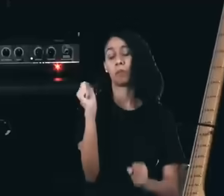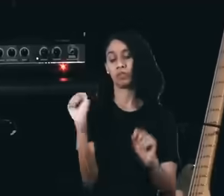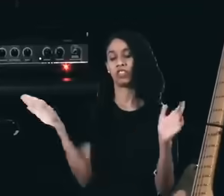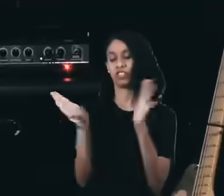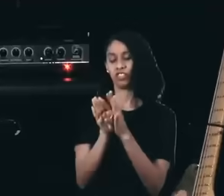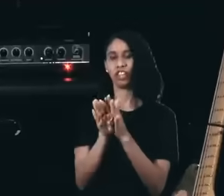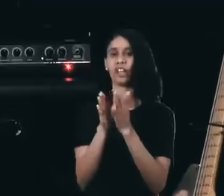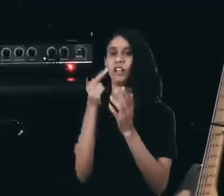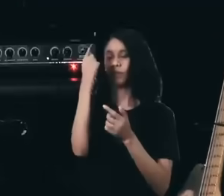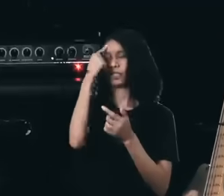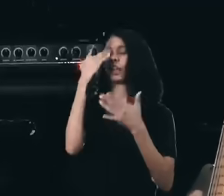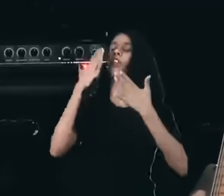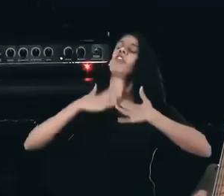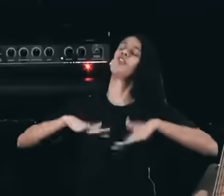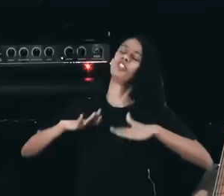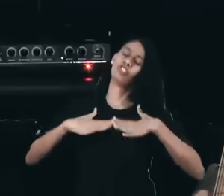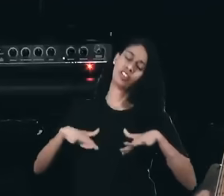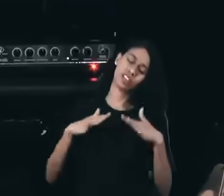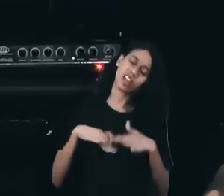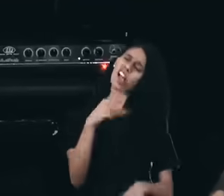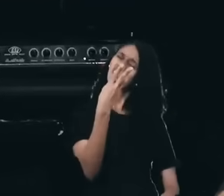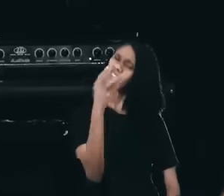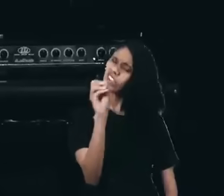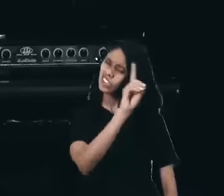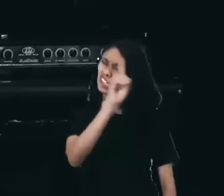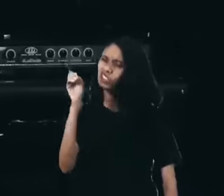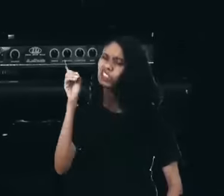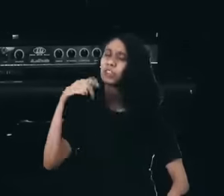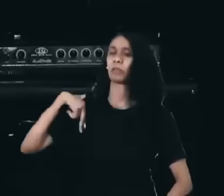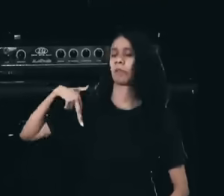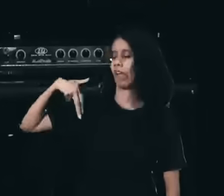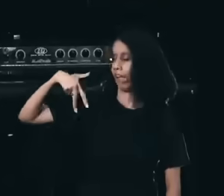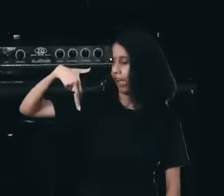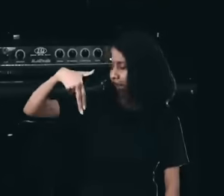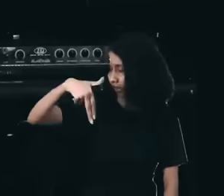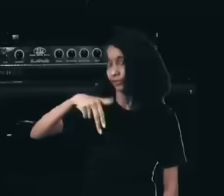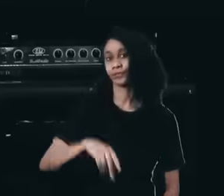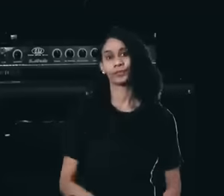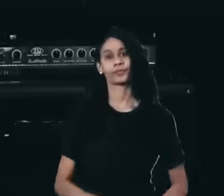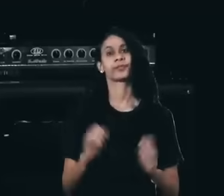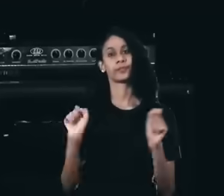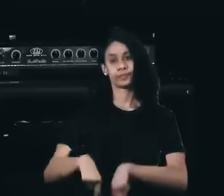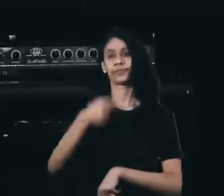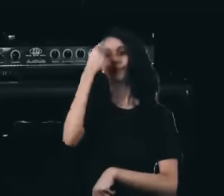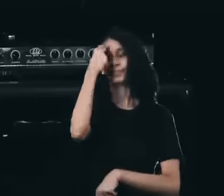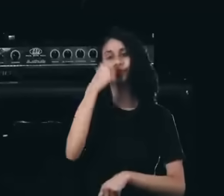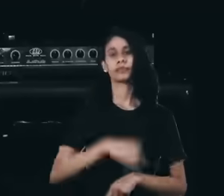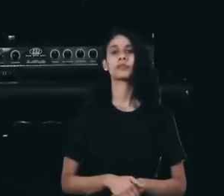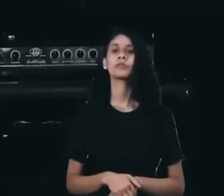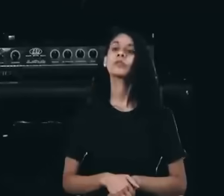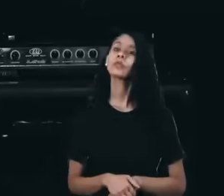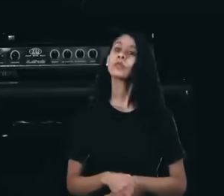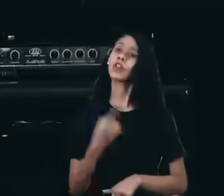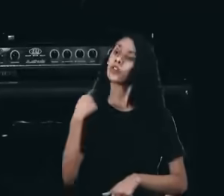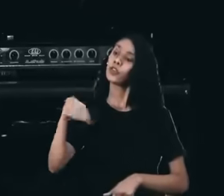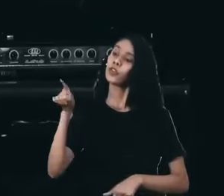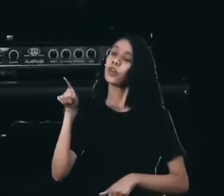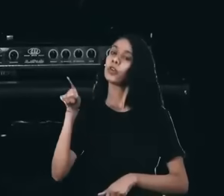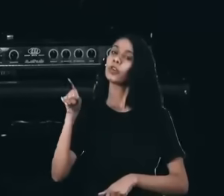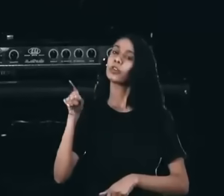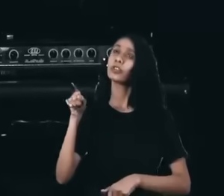vou descansar um pouco, foram 30 dias de caminhada. Ele poderia ter dito assim, vou me